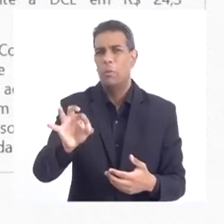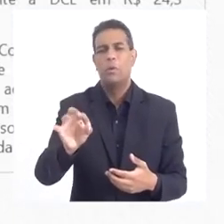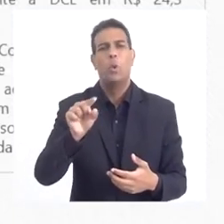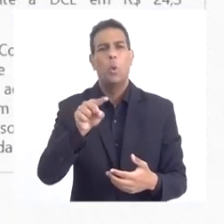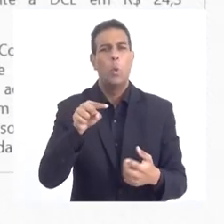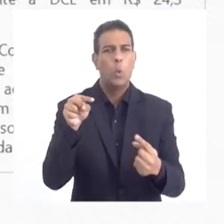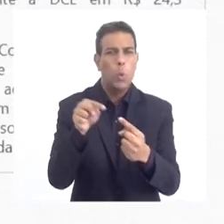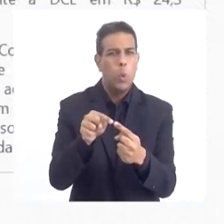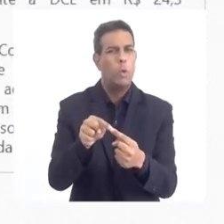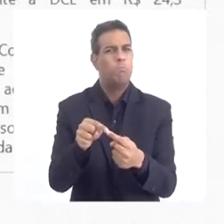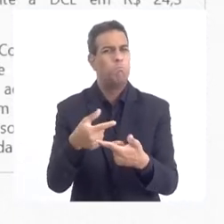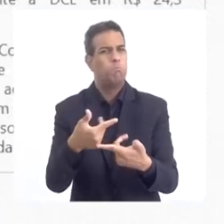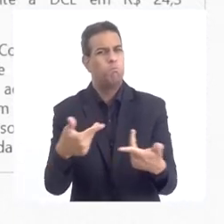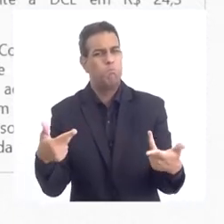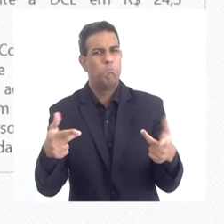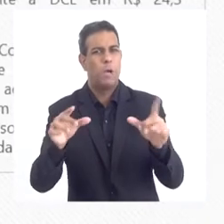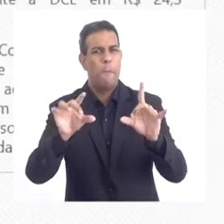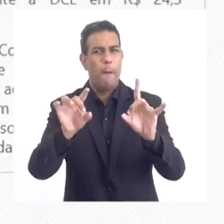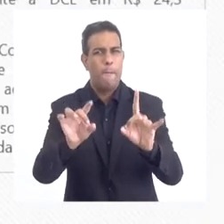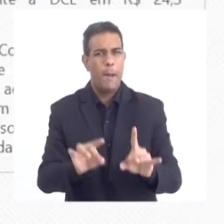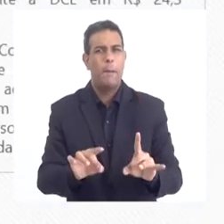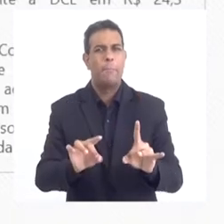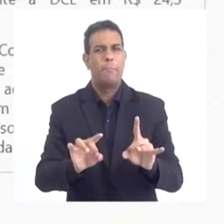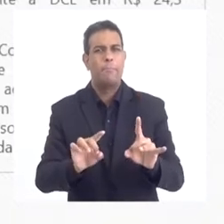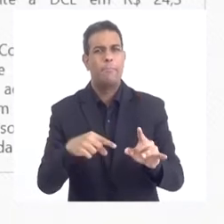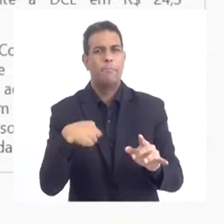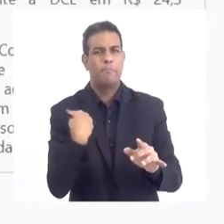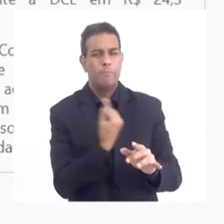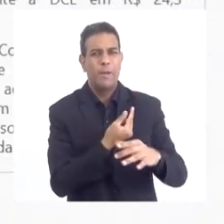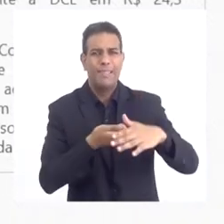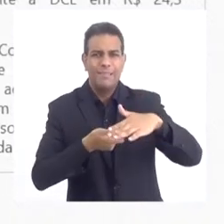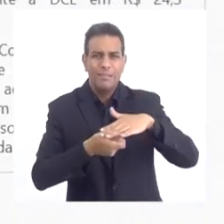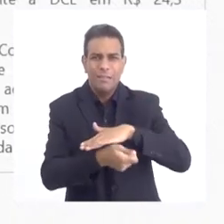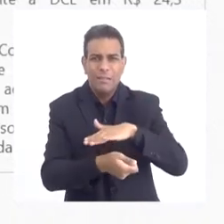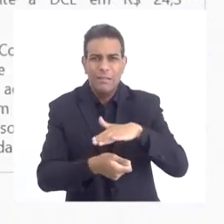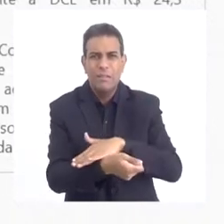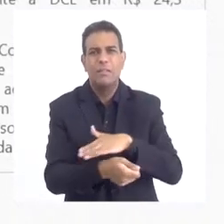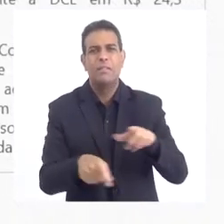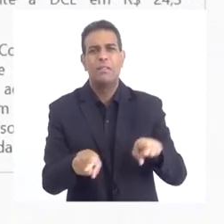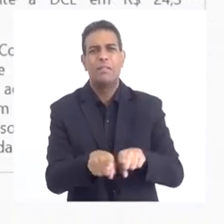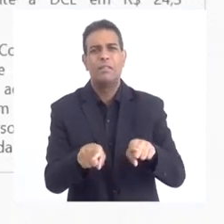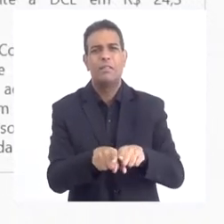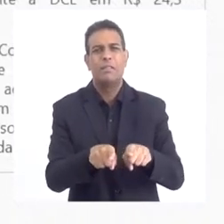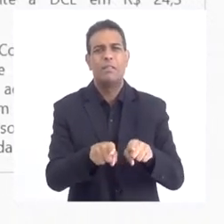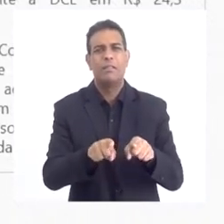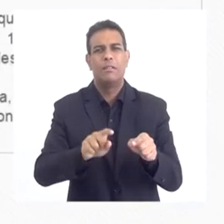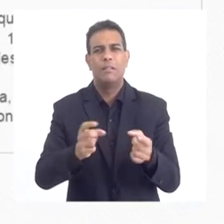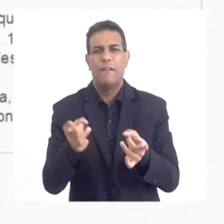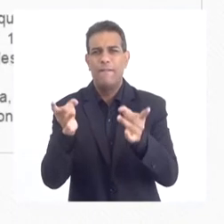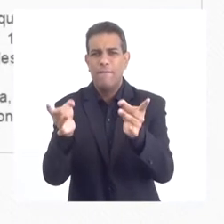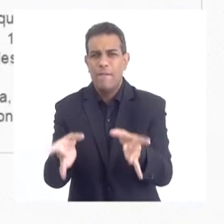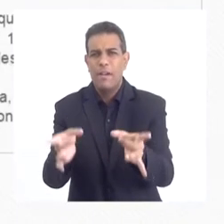23,44% com a entrada, especialmente, além da arrecadação, com a entrada da concessão da CEDAE.